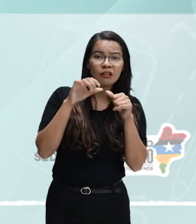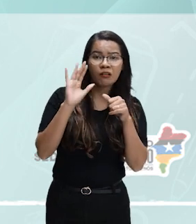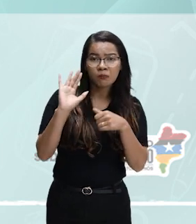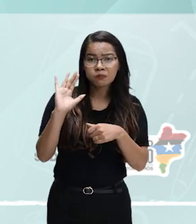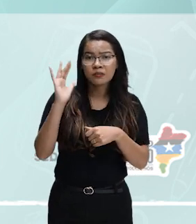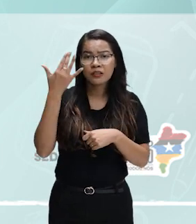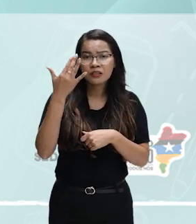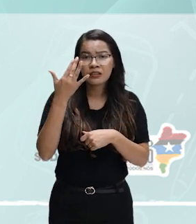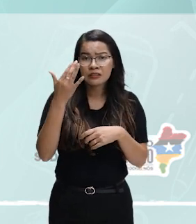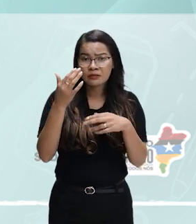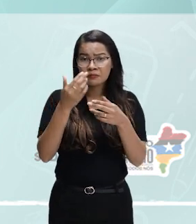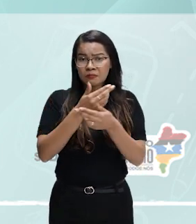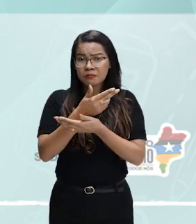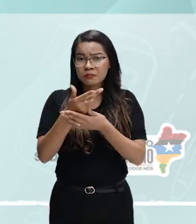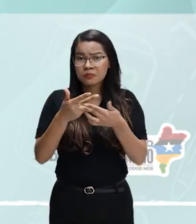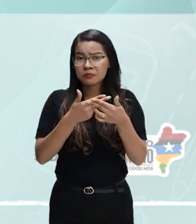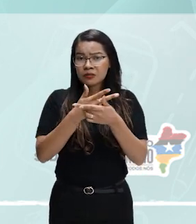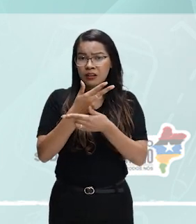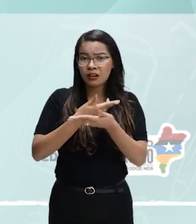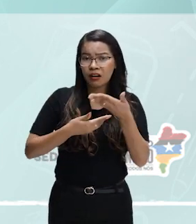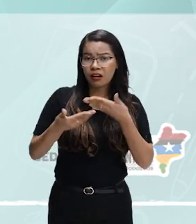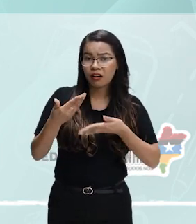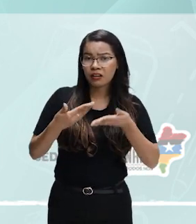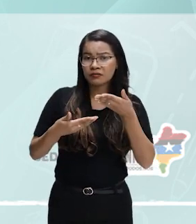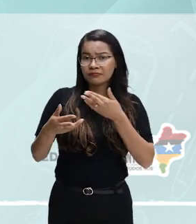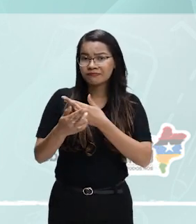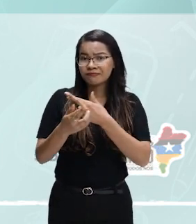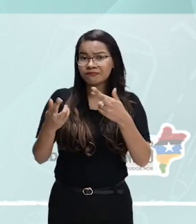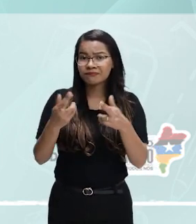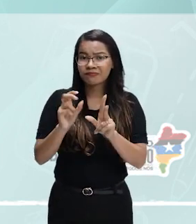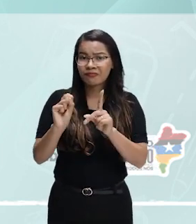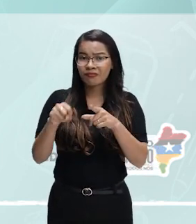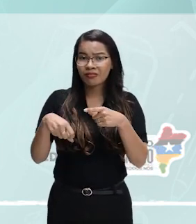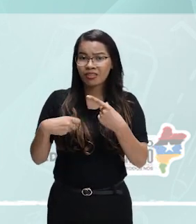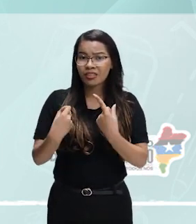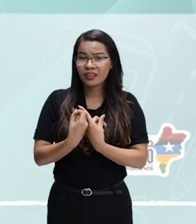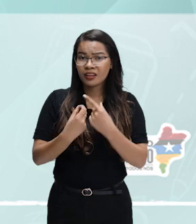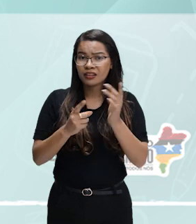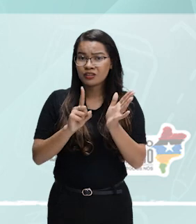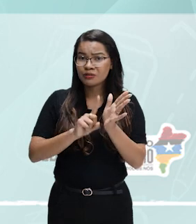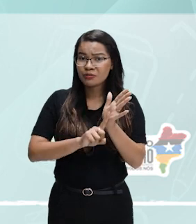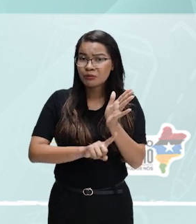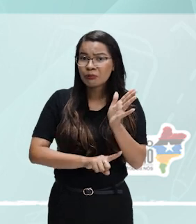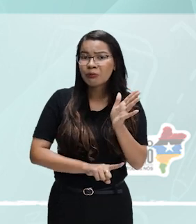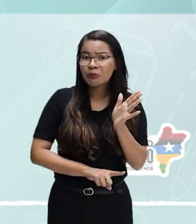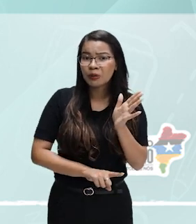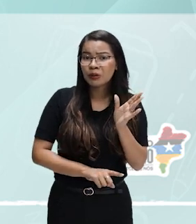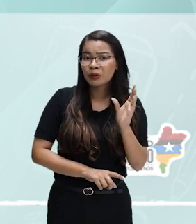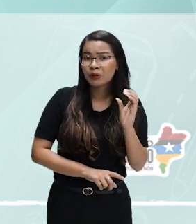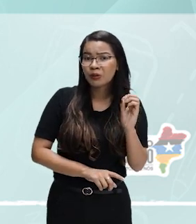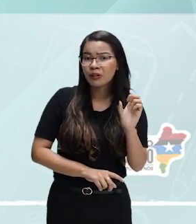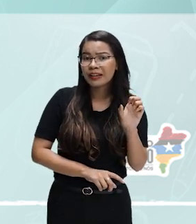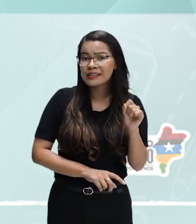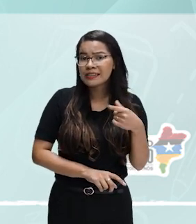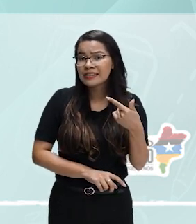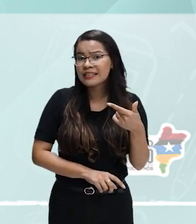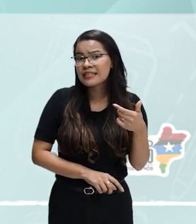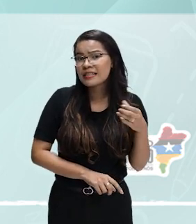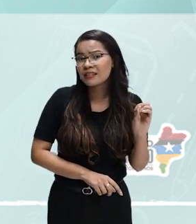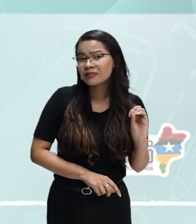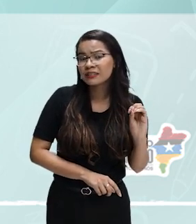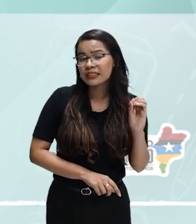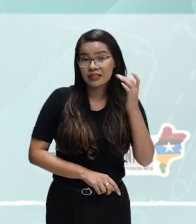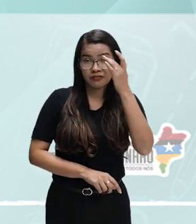nas relações sociais se reproduz na sociedade, diminuindo o grau de coesão entre os indivíduos, né?